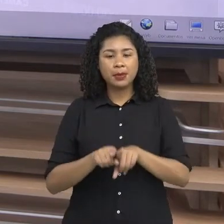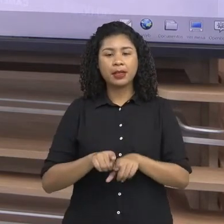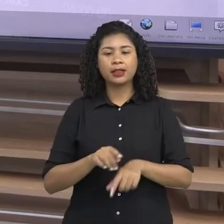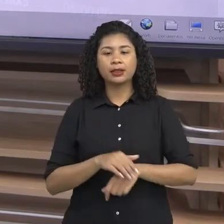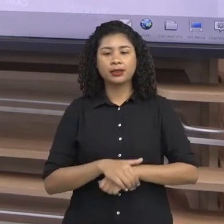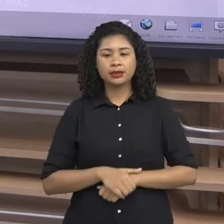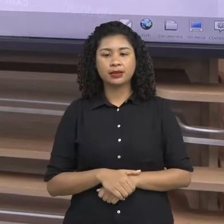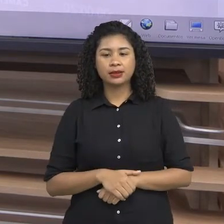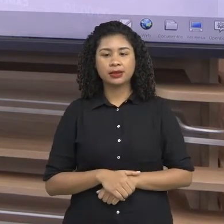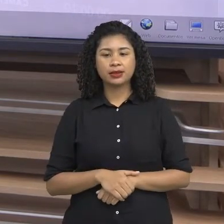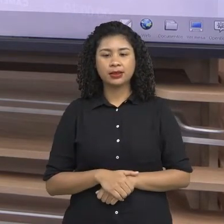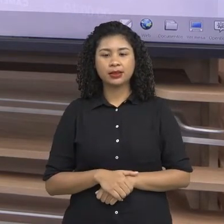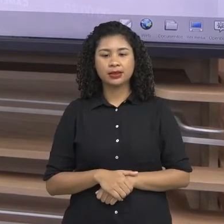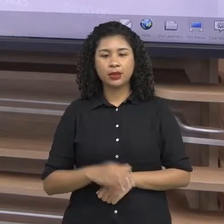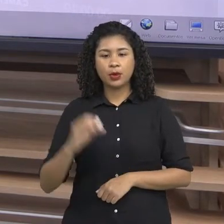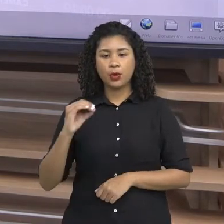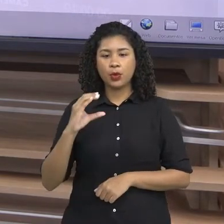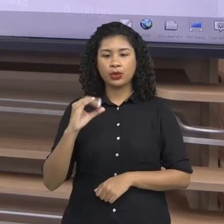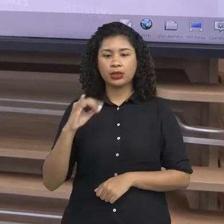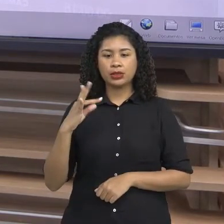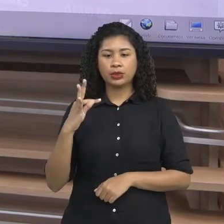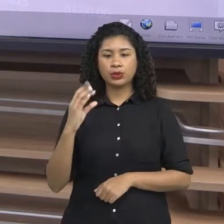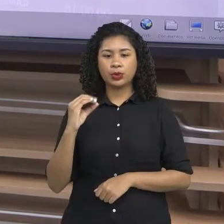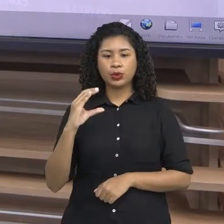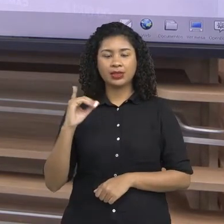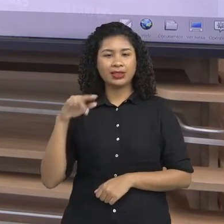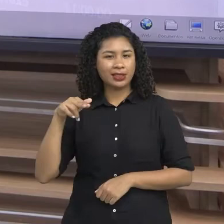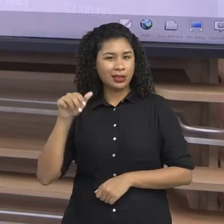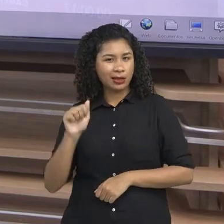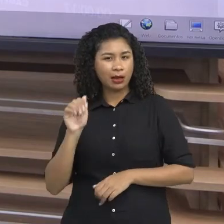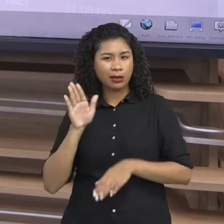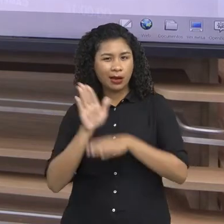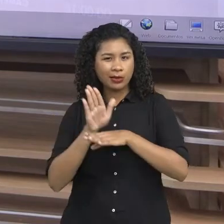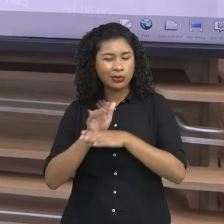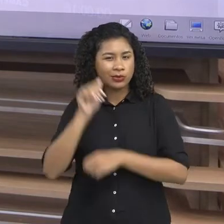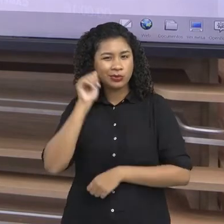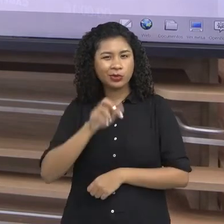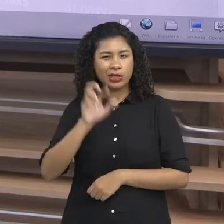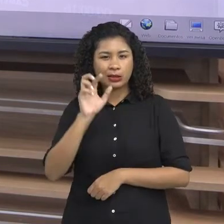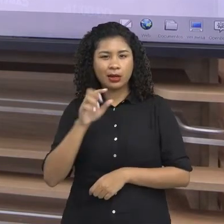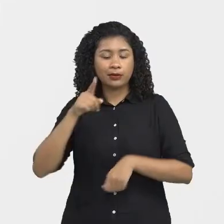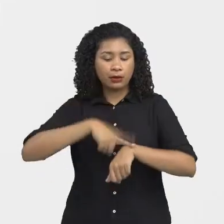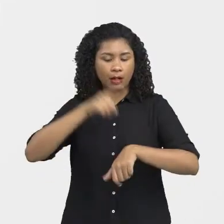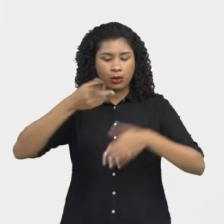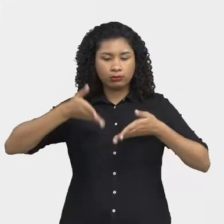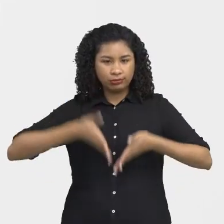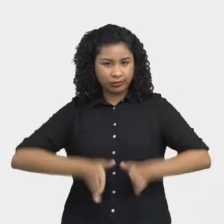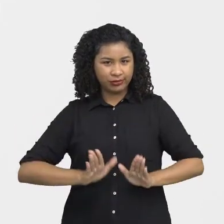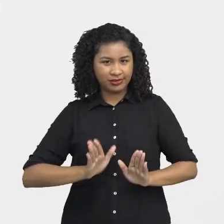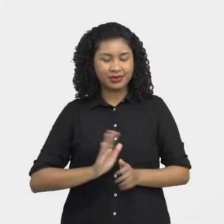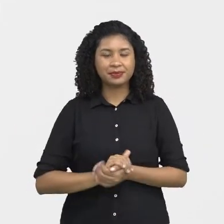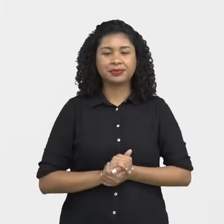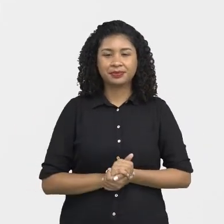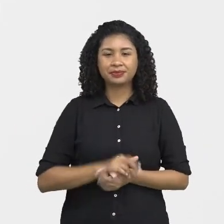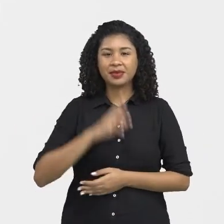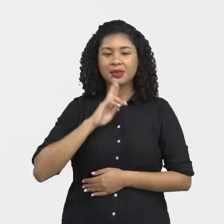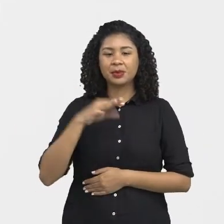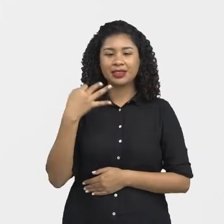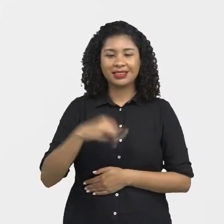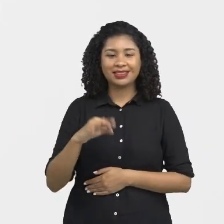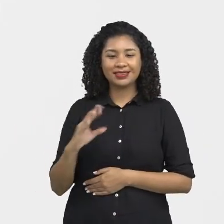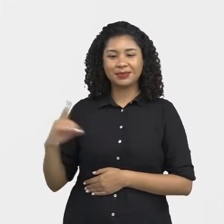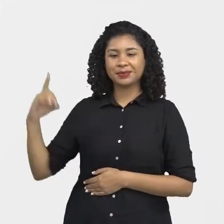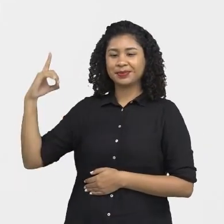no momento do parto. Tá? Então, quem marcou a alternativa D, né, a nossa alternativa correta, vamos observar aí o nosso